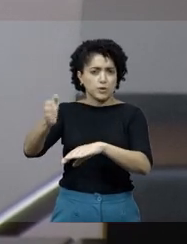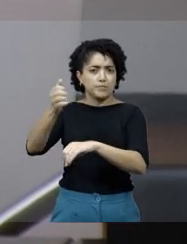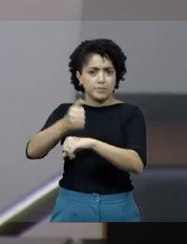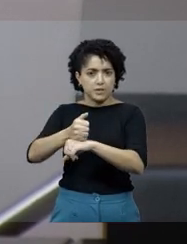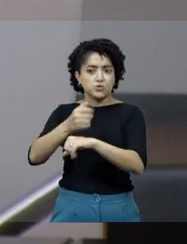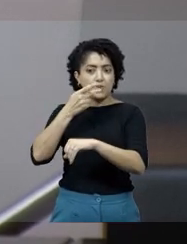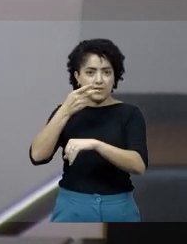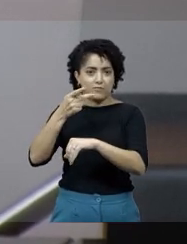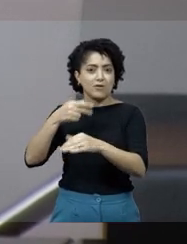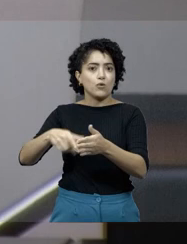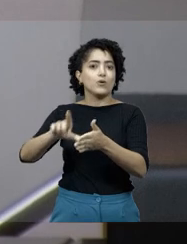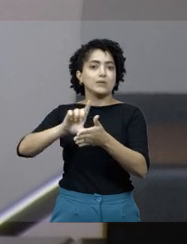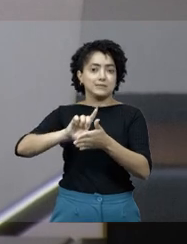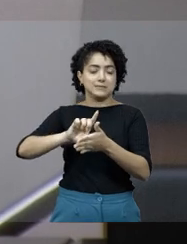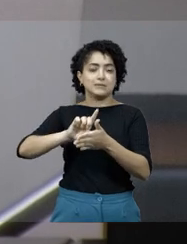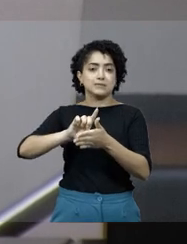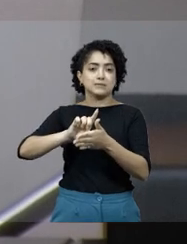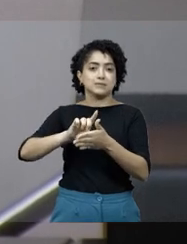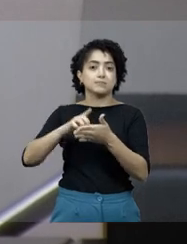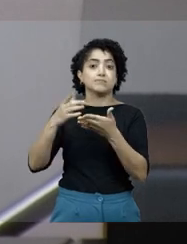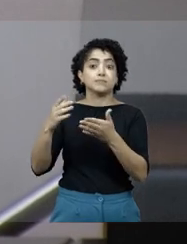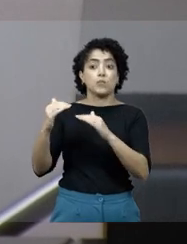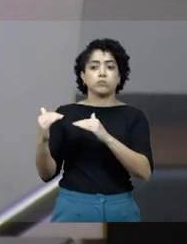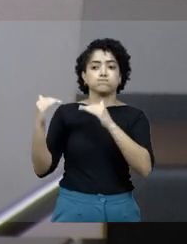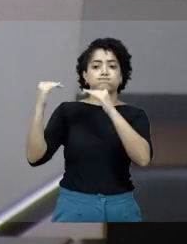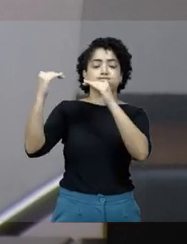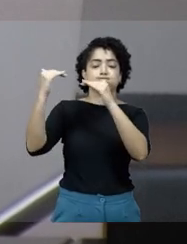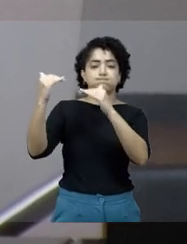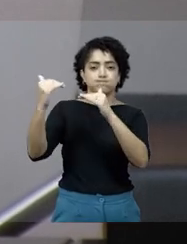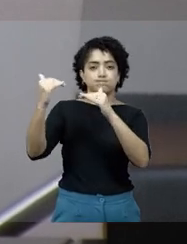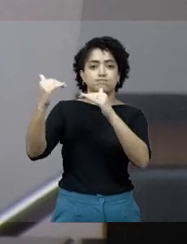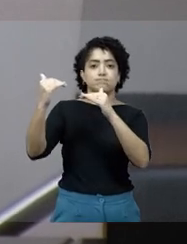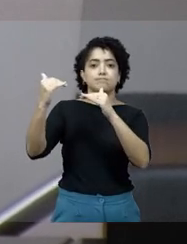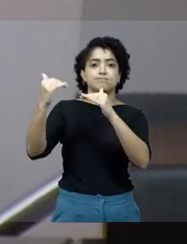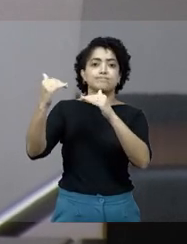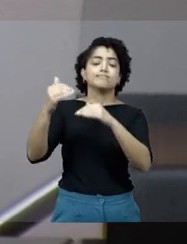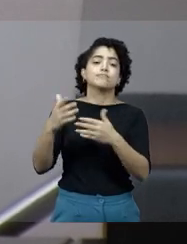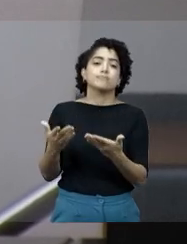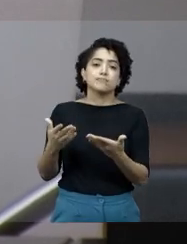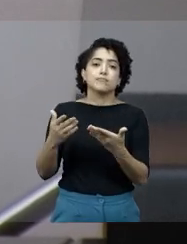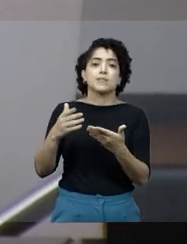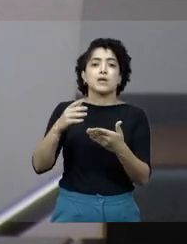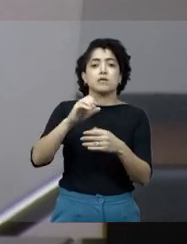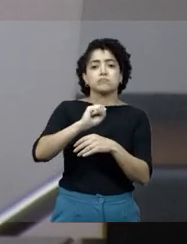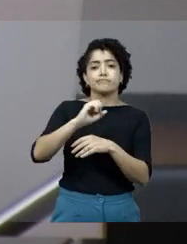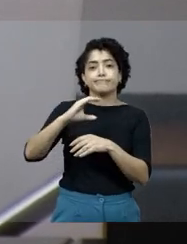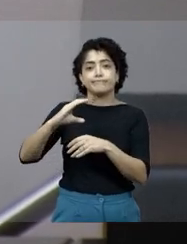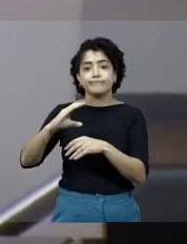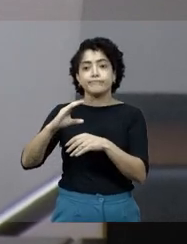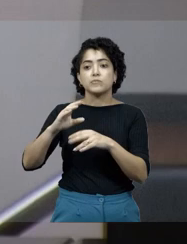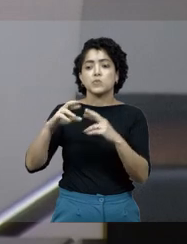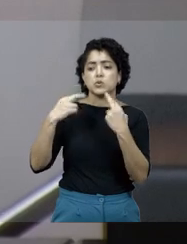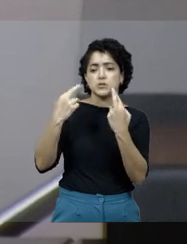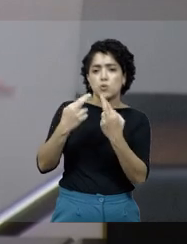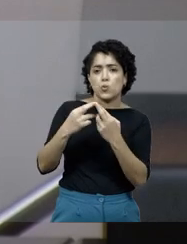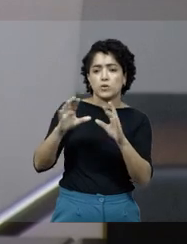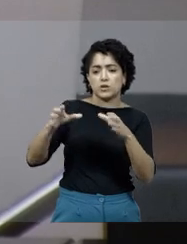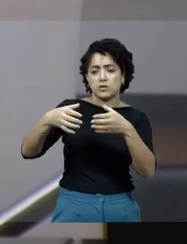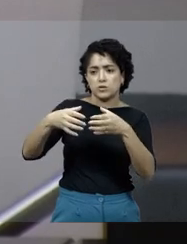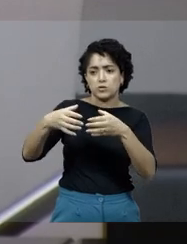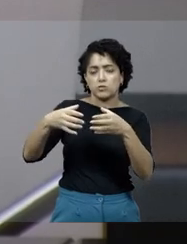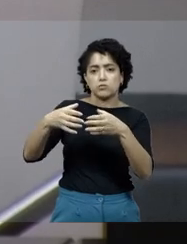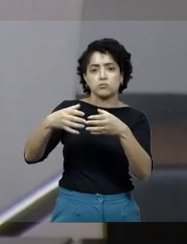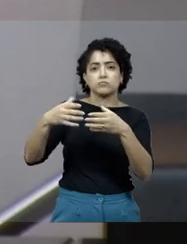cassado no impeachment. É o alto poder da política catarinense. Se reunindo, né, nas grandes cidades